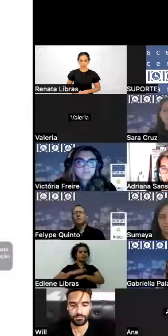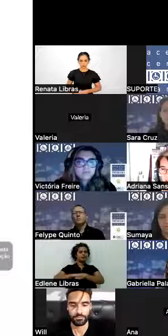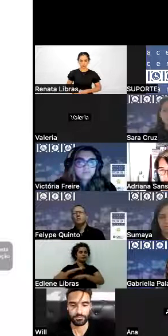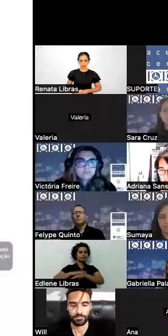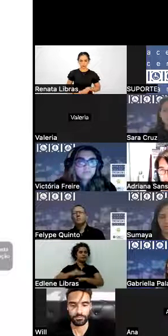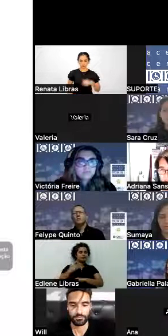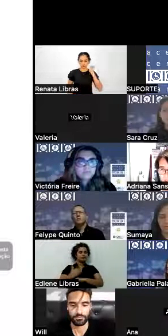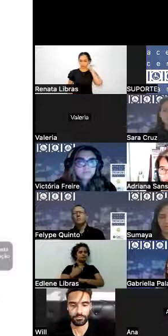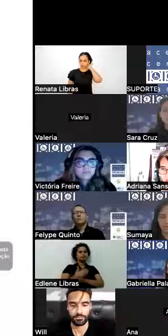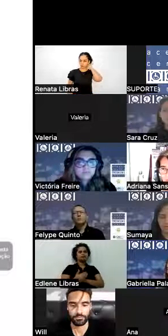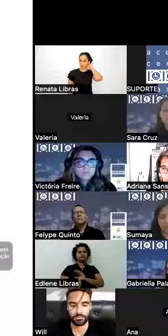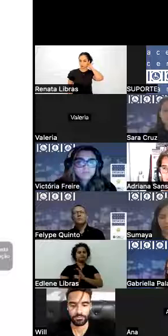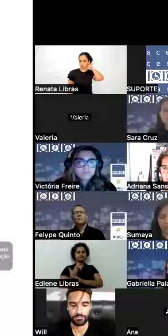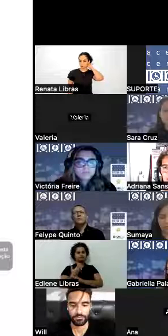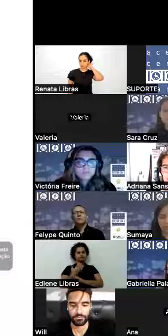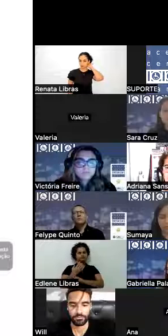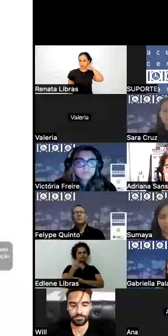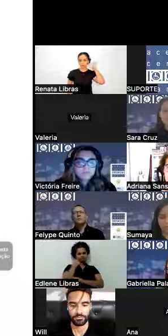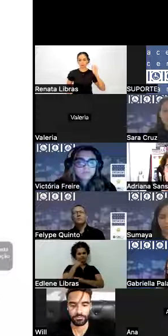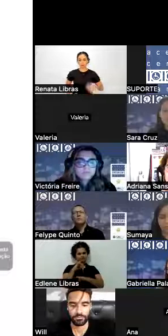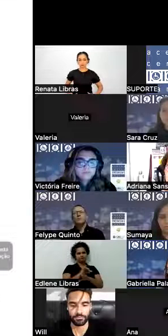gente criou esse gráfico, um pouco ilustrado